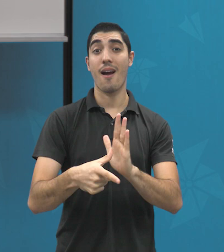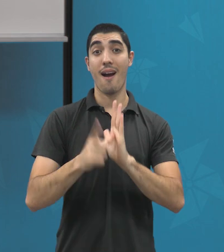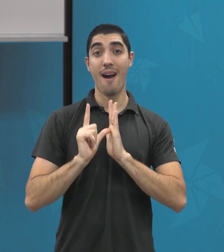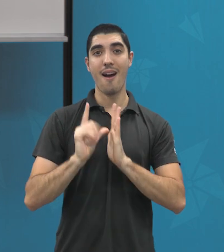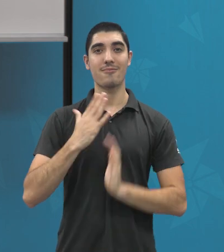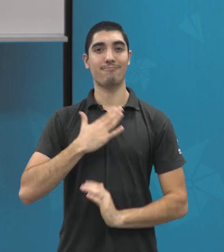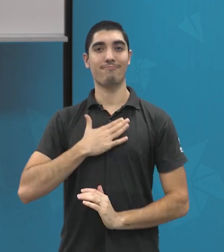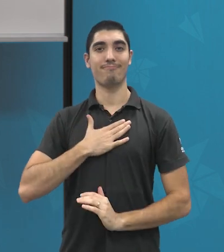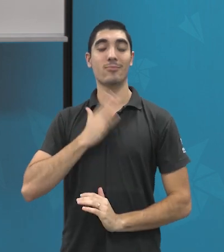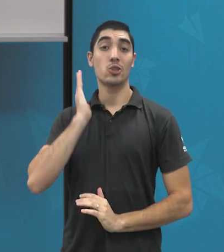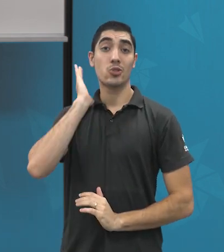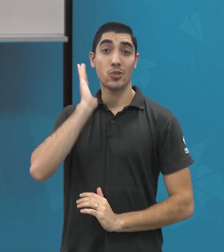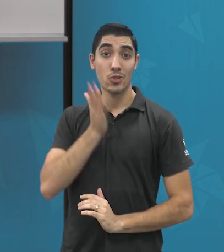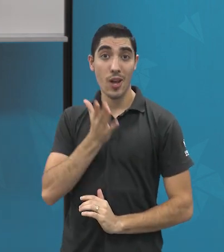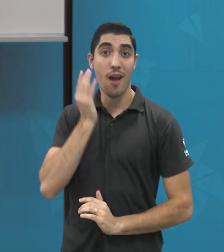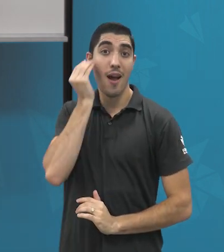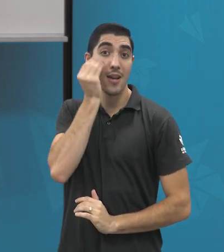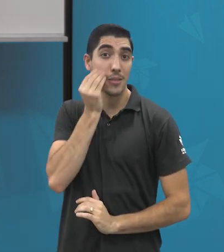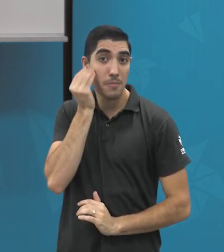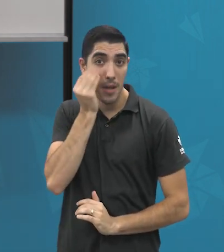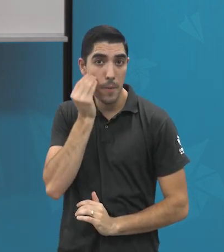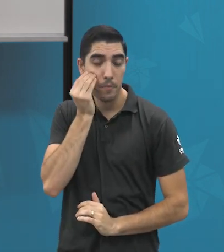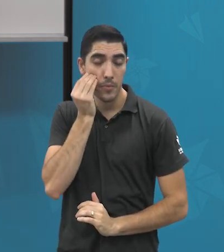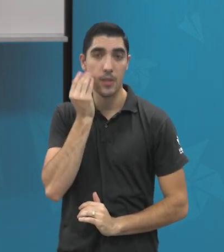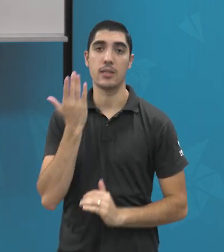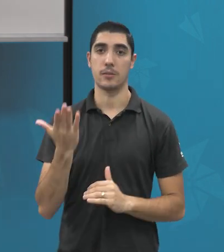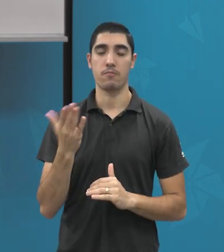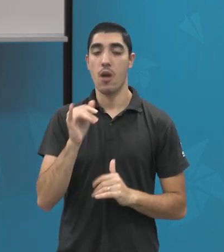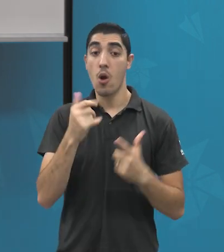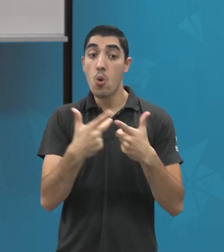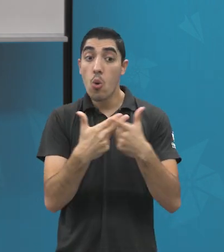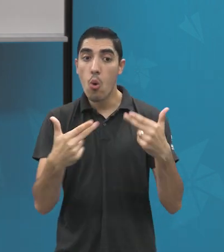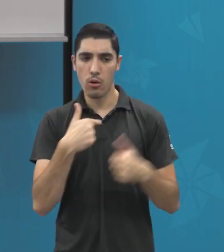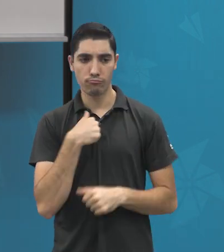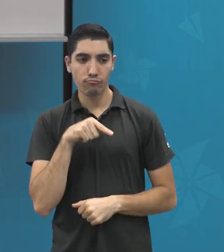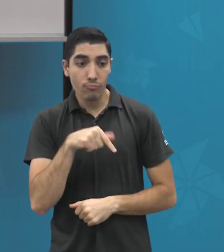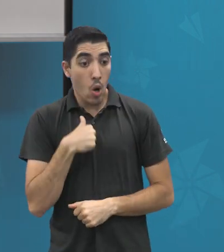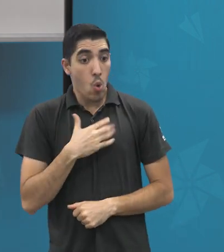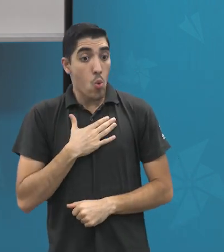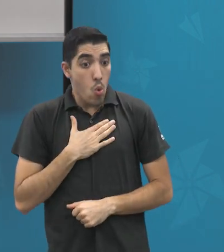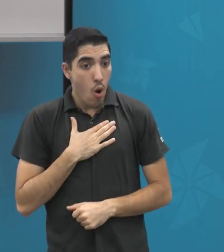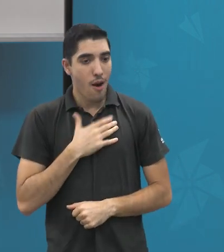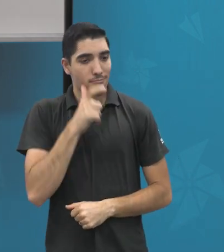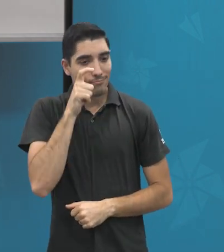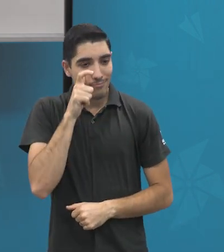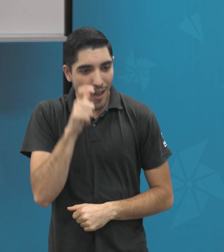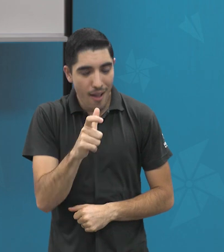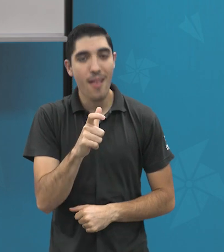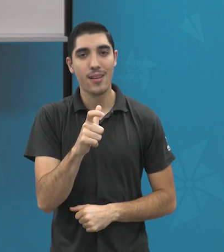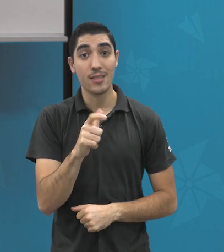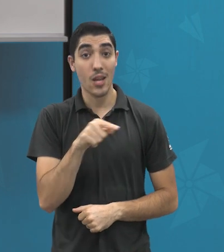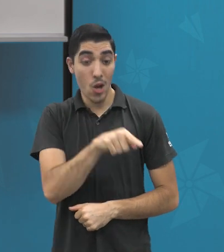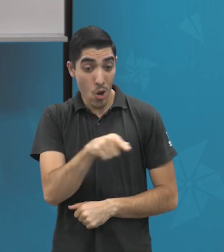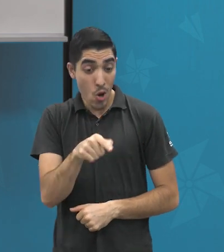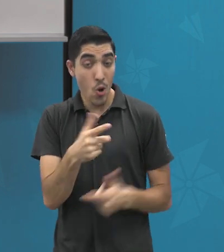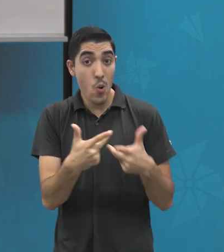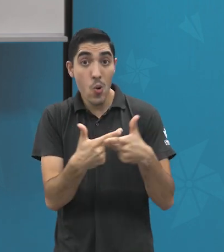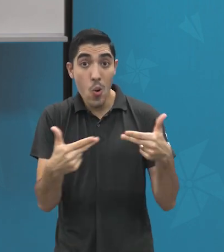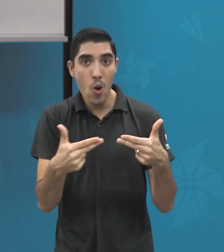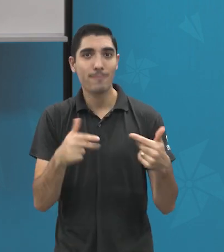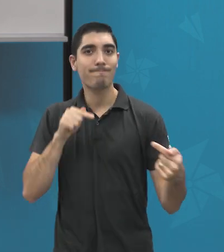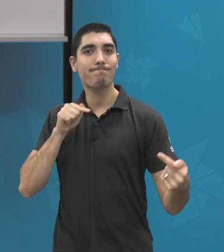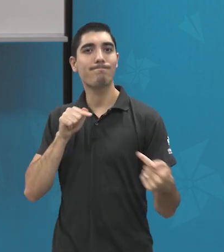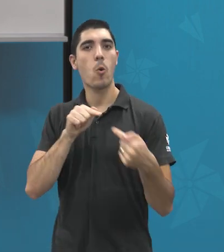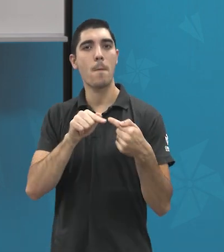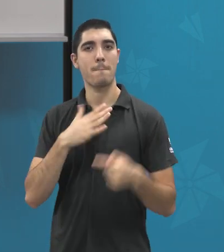das coisas que mais me interessam, das coisas que mais me afetam, e aí a gente poderia